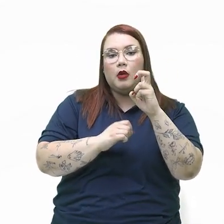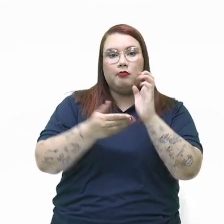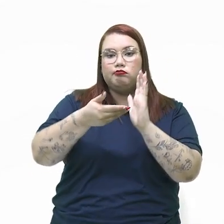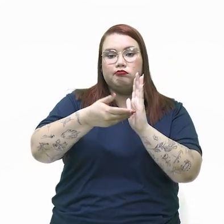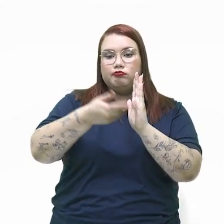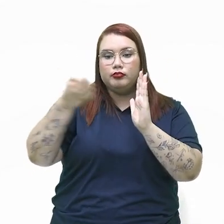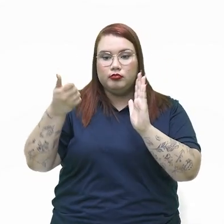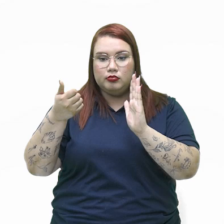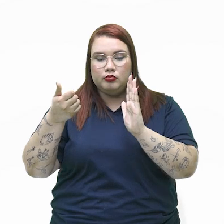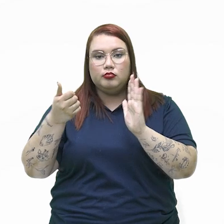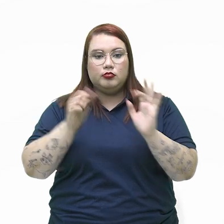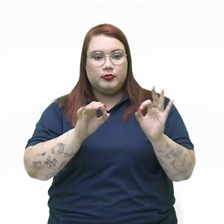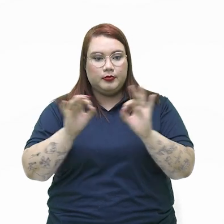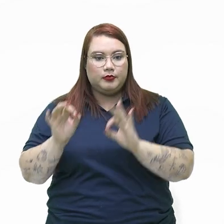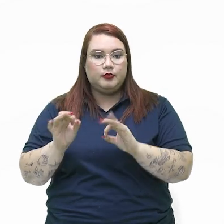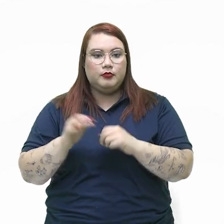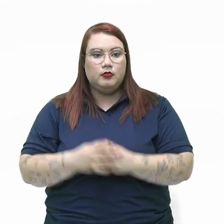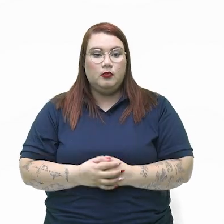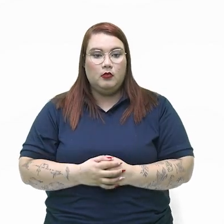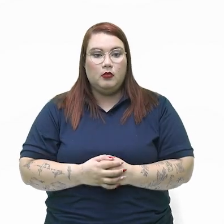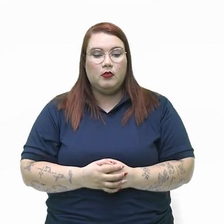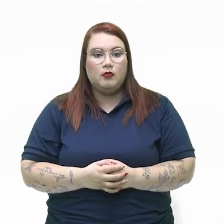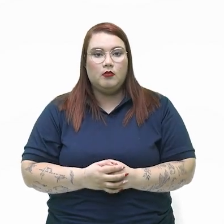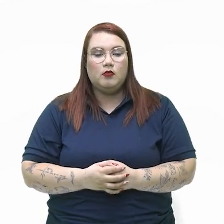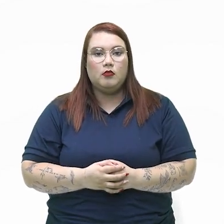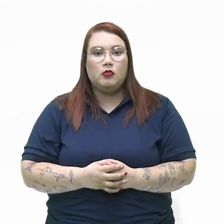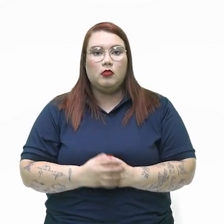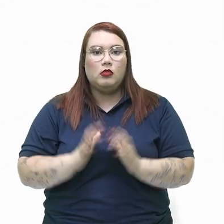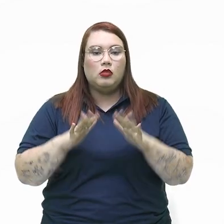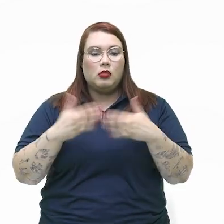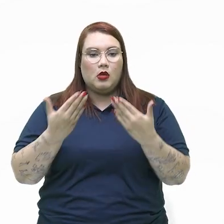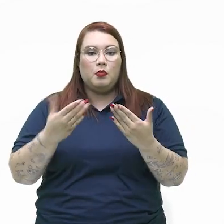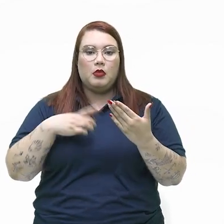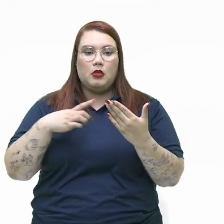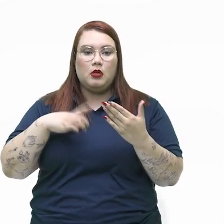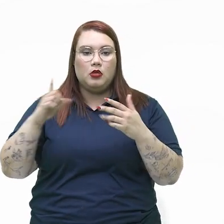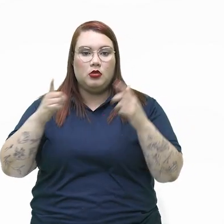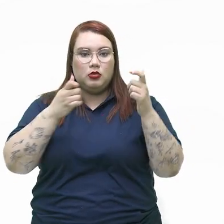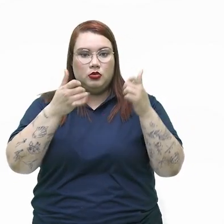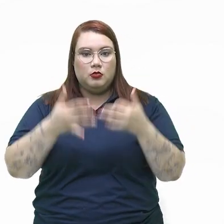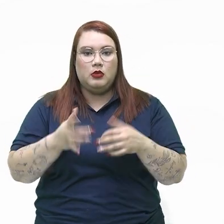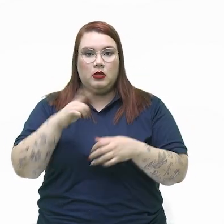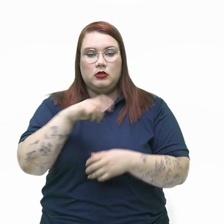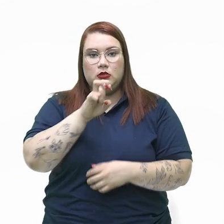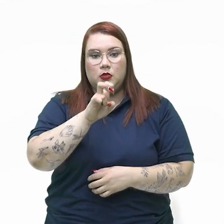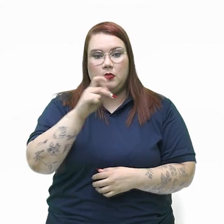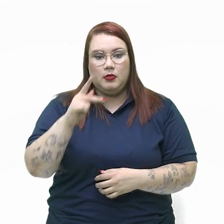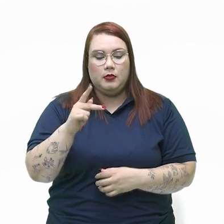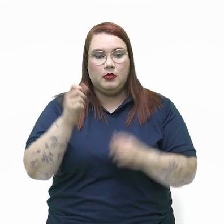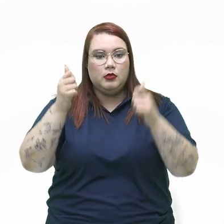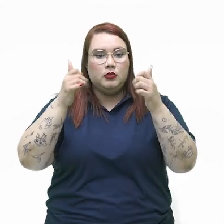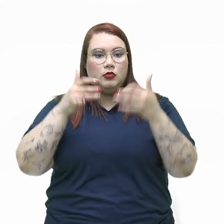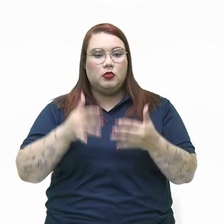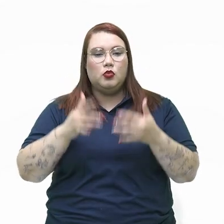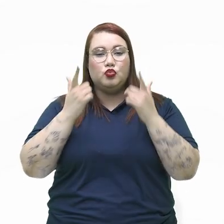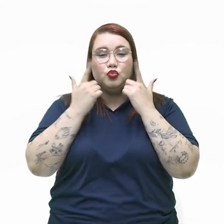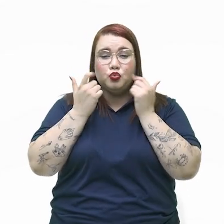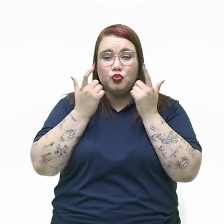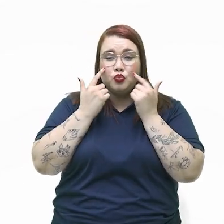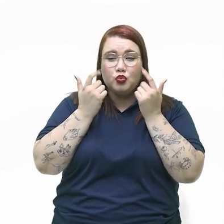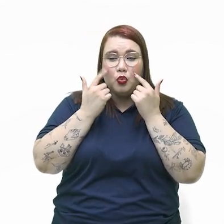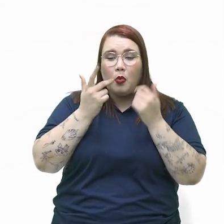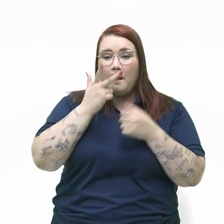5 vai ter uma deleção, tá bom? Por isso que temos essa identificação do 5P. Nós temos sintomas como